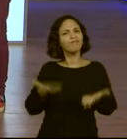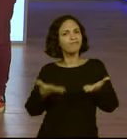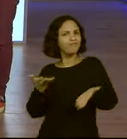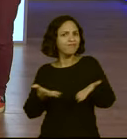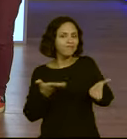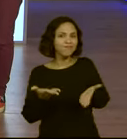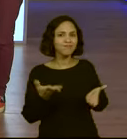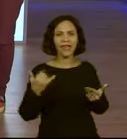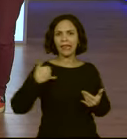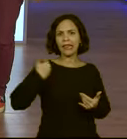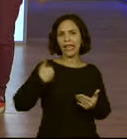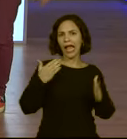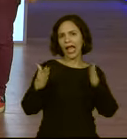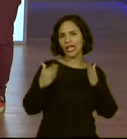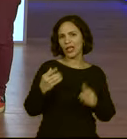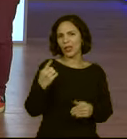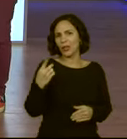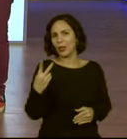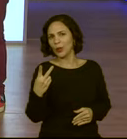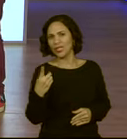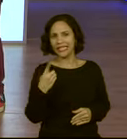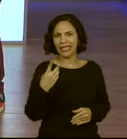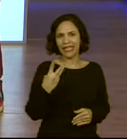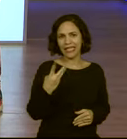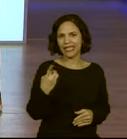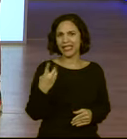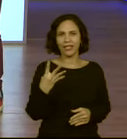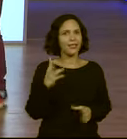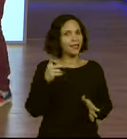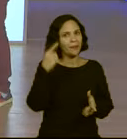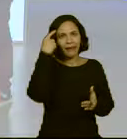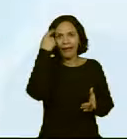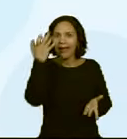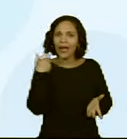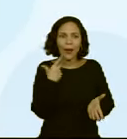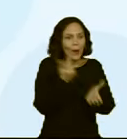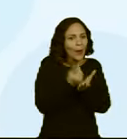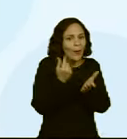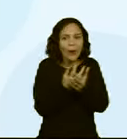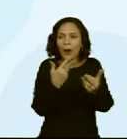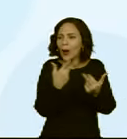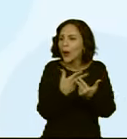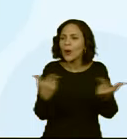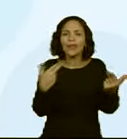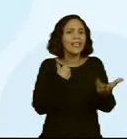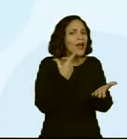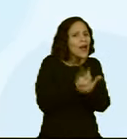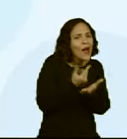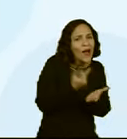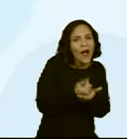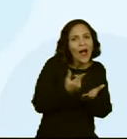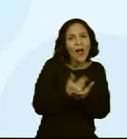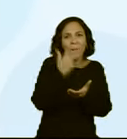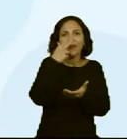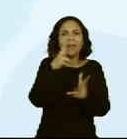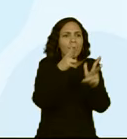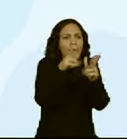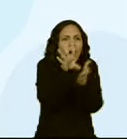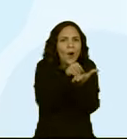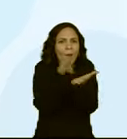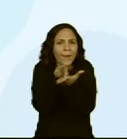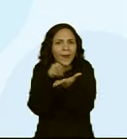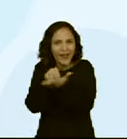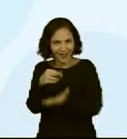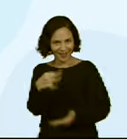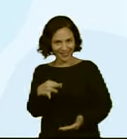moda na cidade 11 13 anos 14 todo mundo quer tá na moda que tá na tendência né como dizem hoje